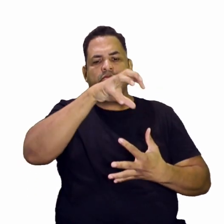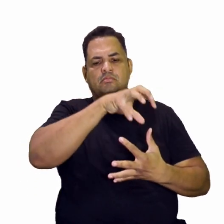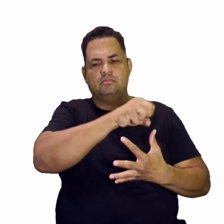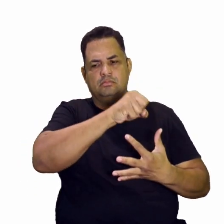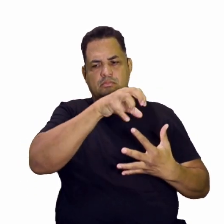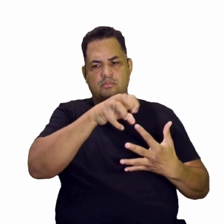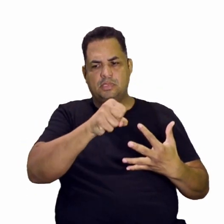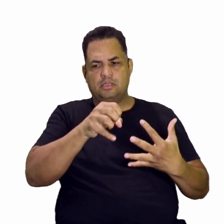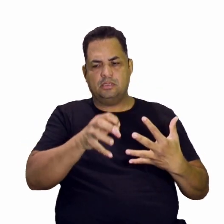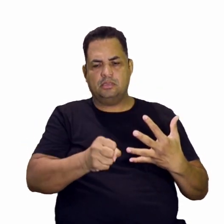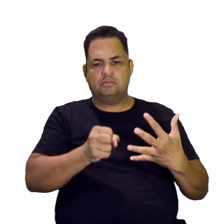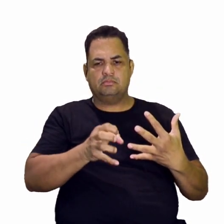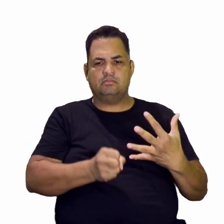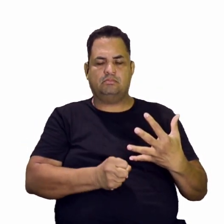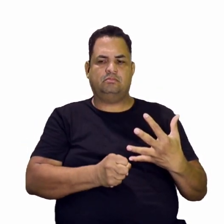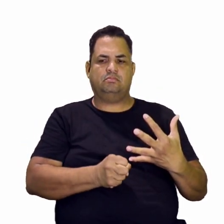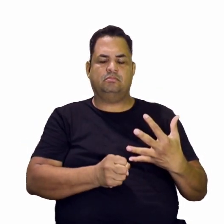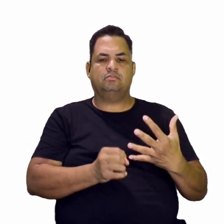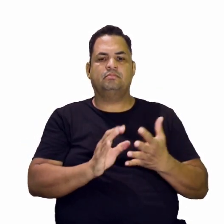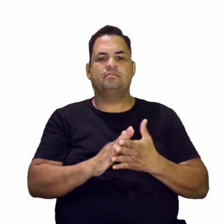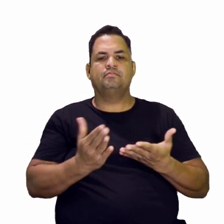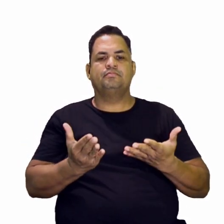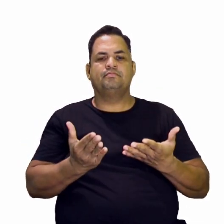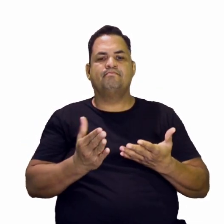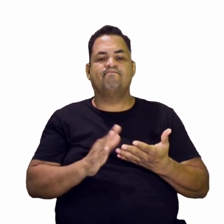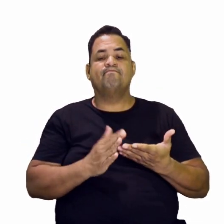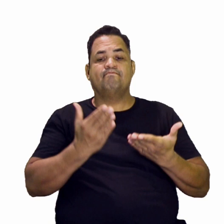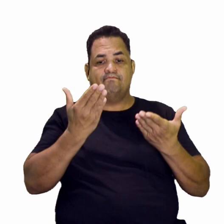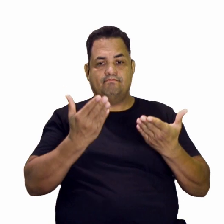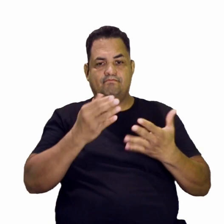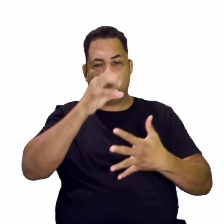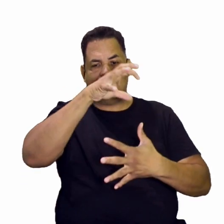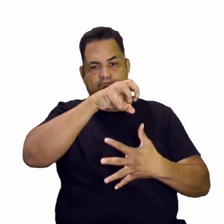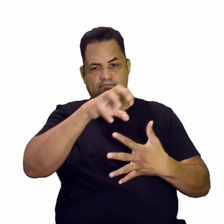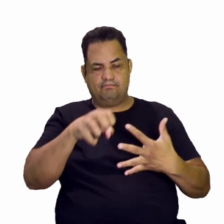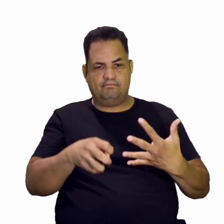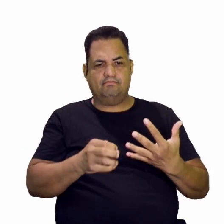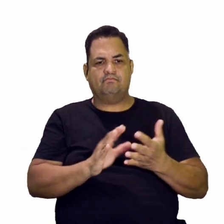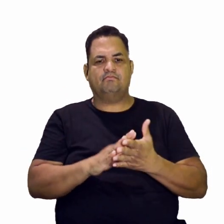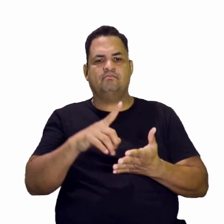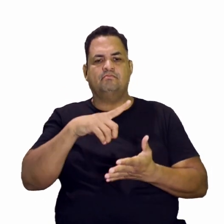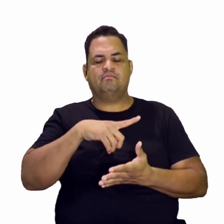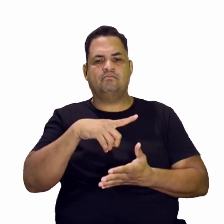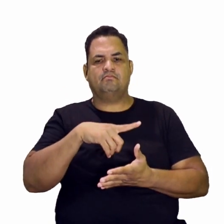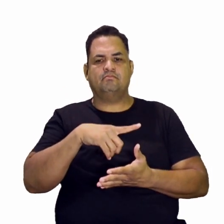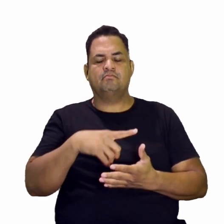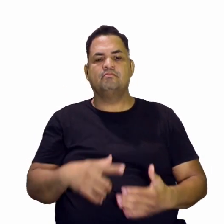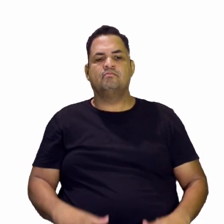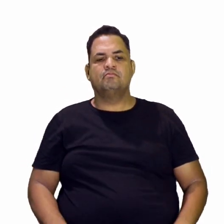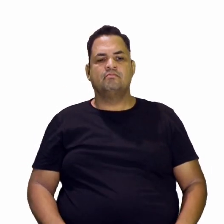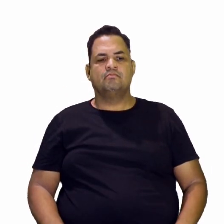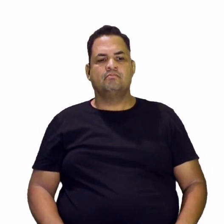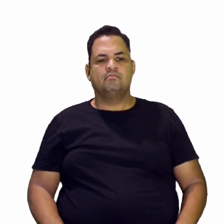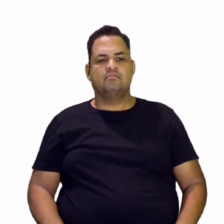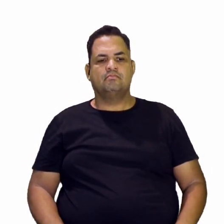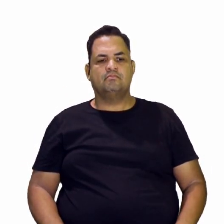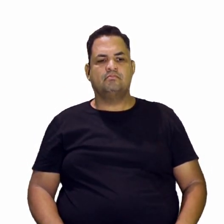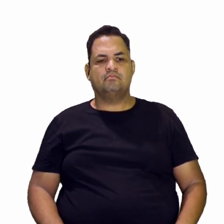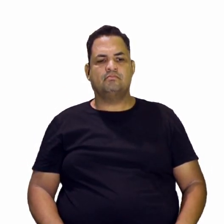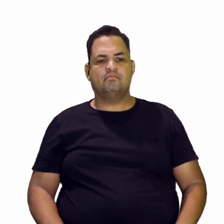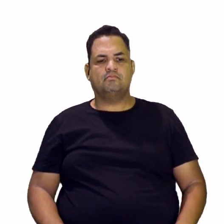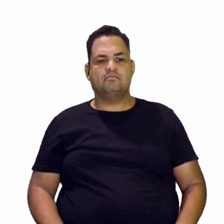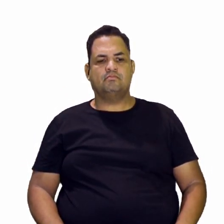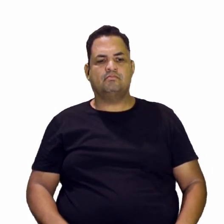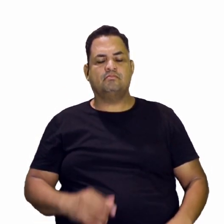cadeia alimentar. E essa cadeia alimentar, ela vai ter, deixa eu colocar aqui embaixo, ó,